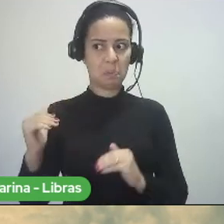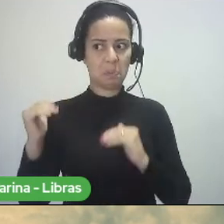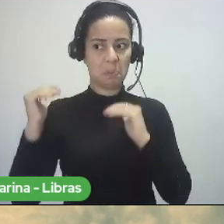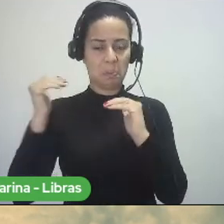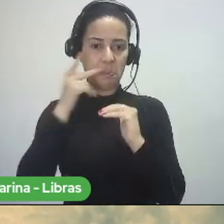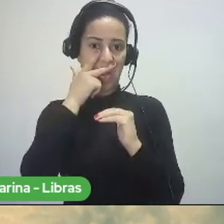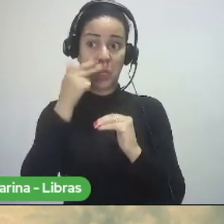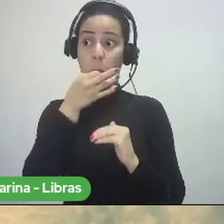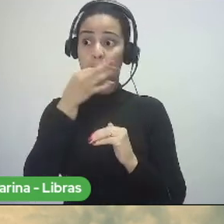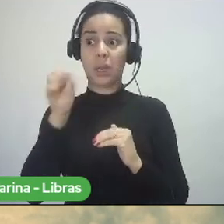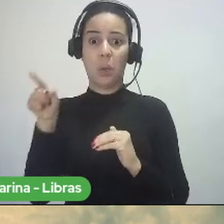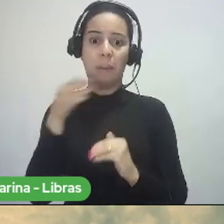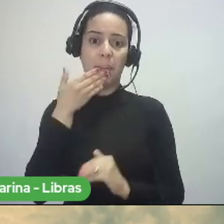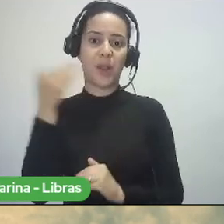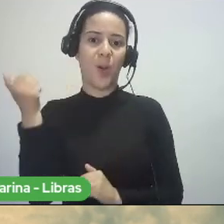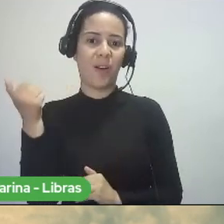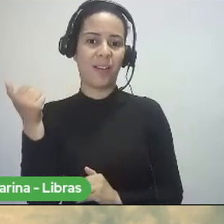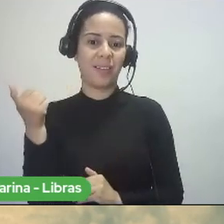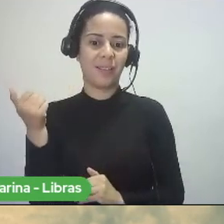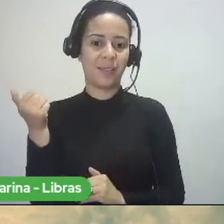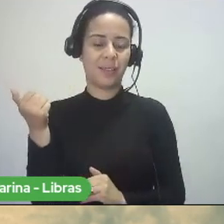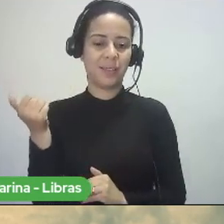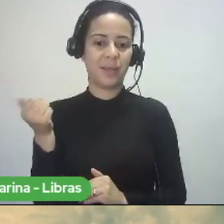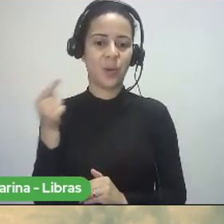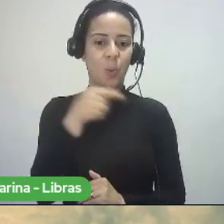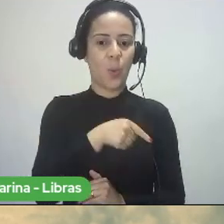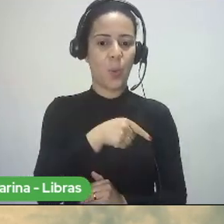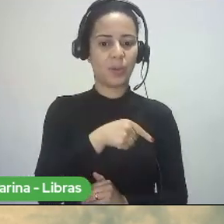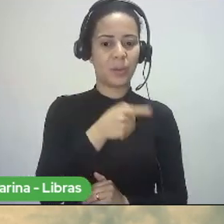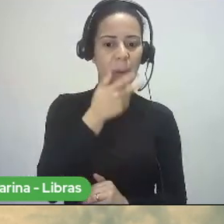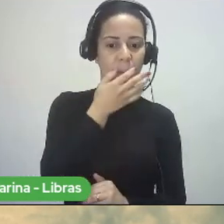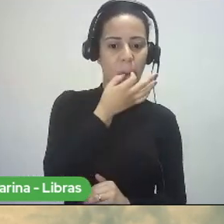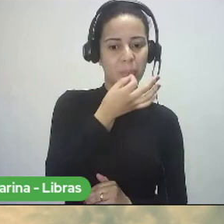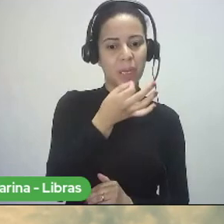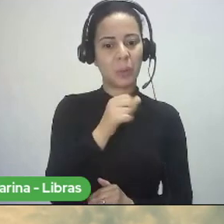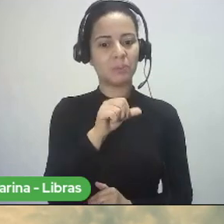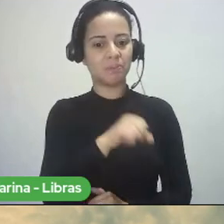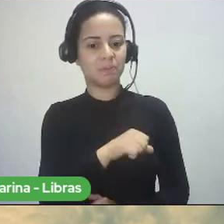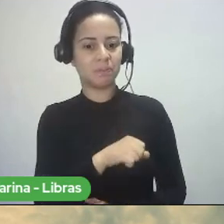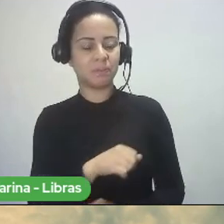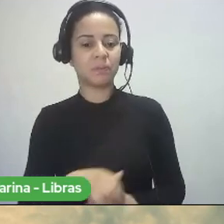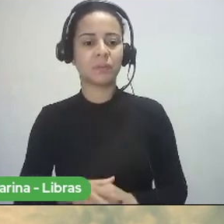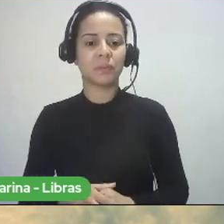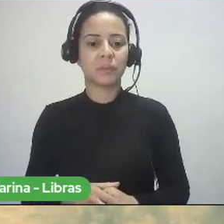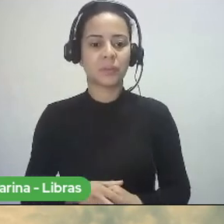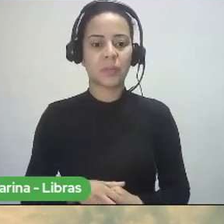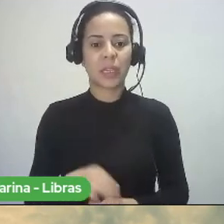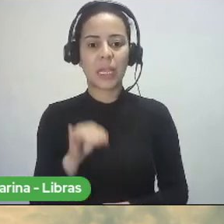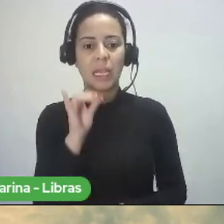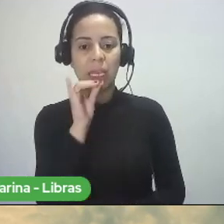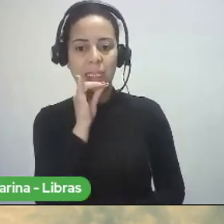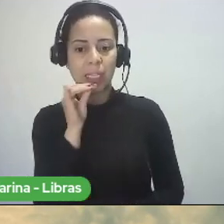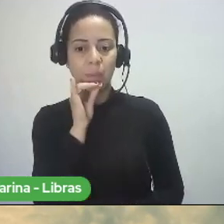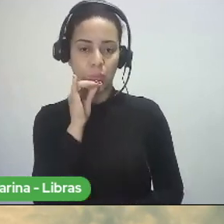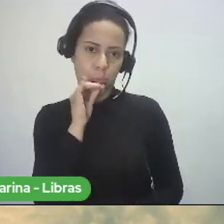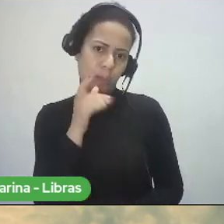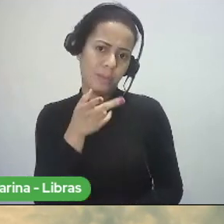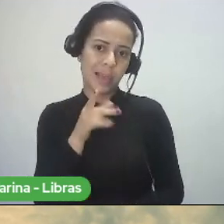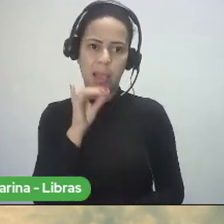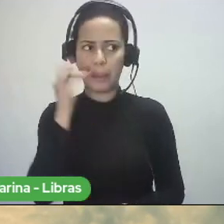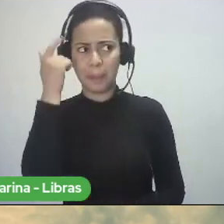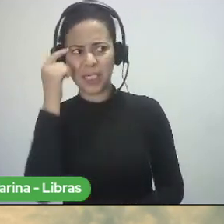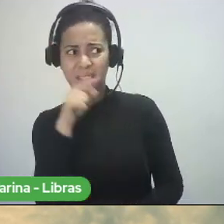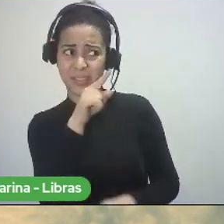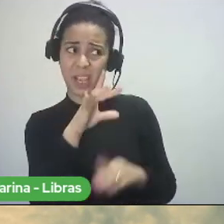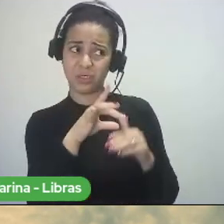dessas pessoas, né? Seguir a opinião do meu chefe, porque garante que errado eu não vou estar. E o